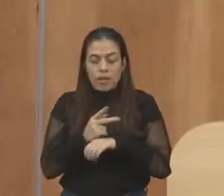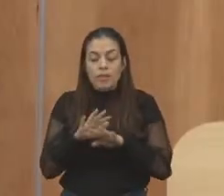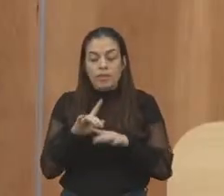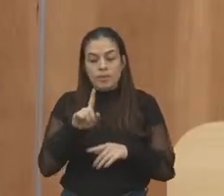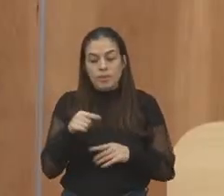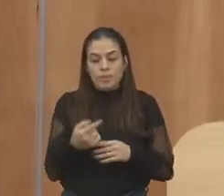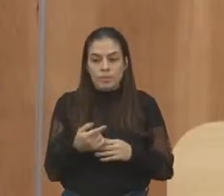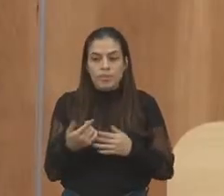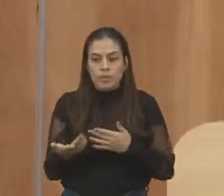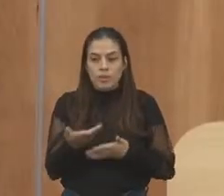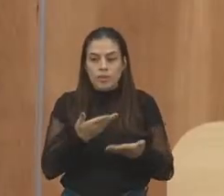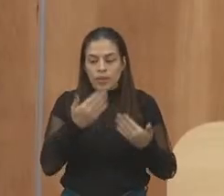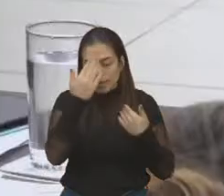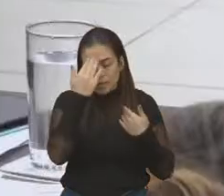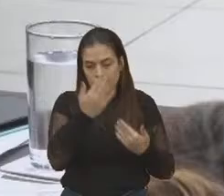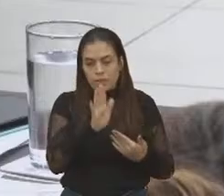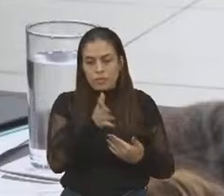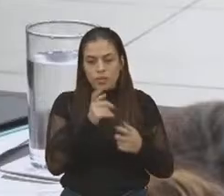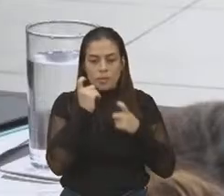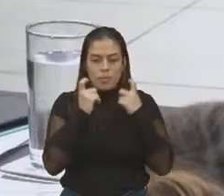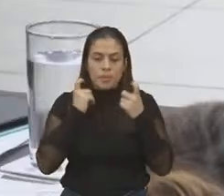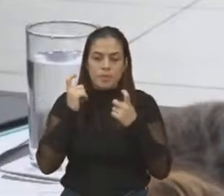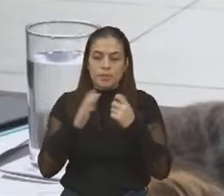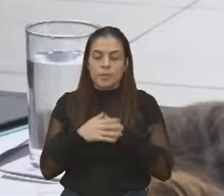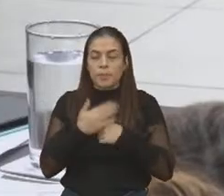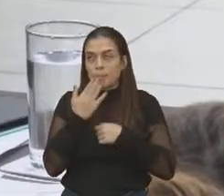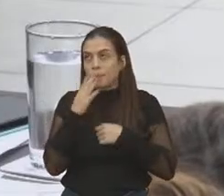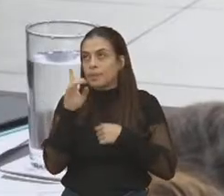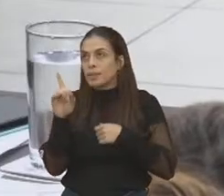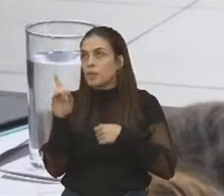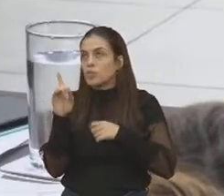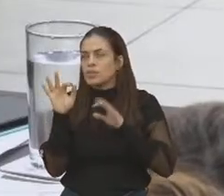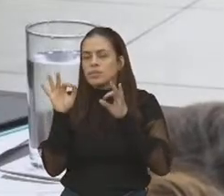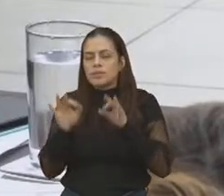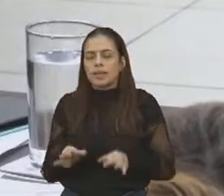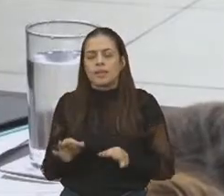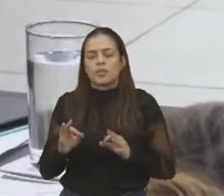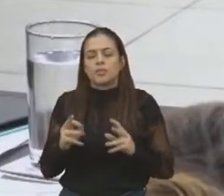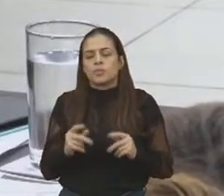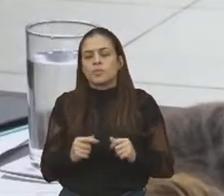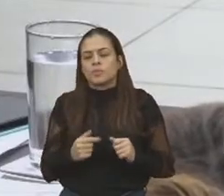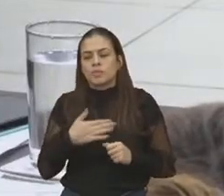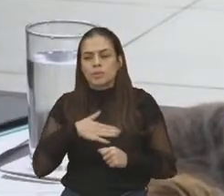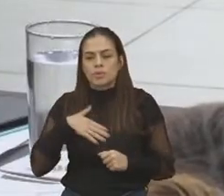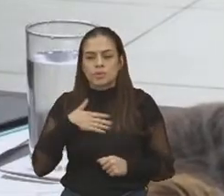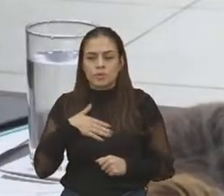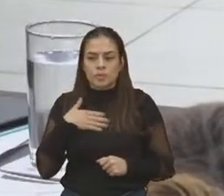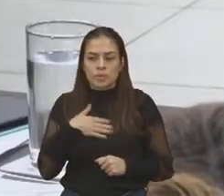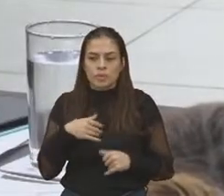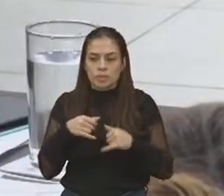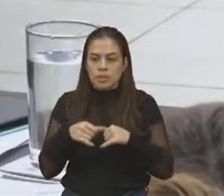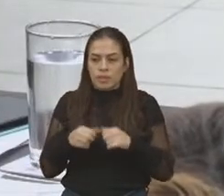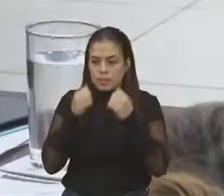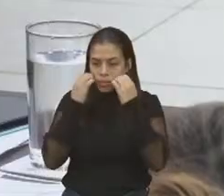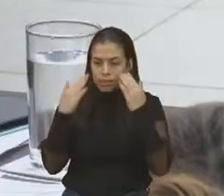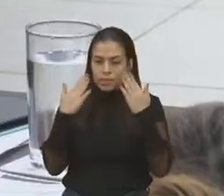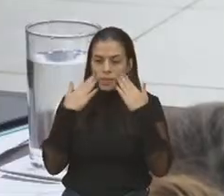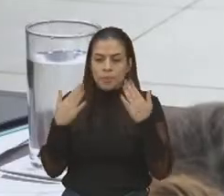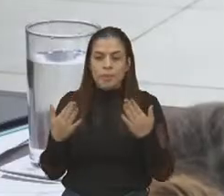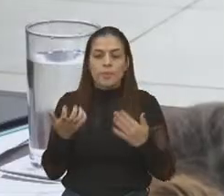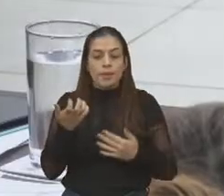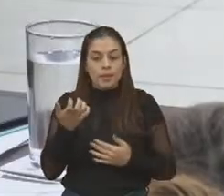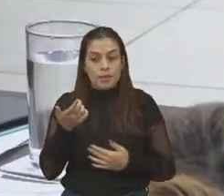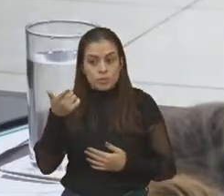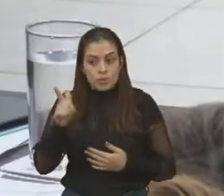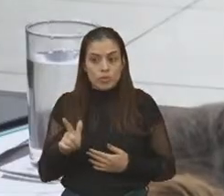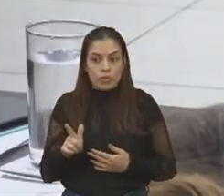preocupação. Peço a Deus que dá tudo certo e gostei de estar aqui nessa audiência pública. Quero registrar outra